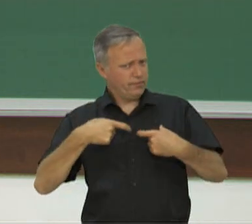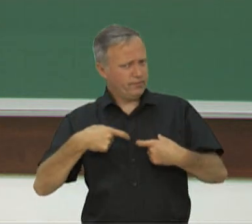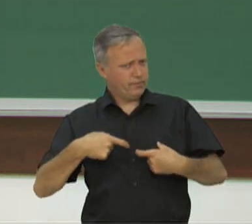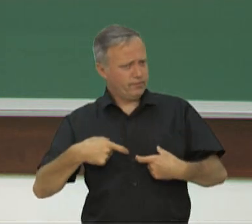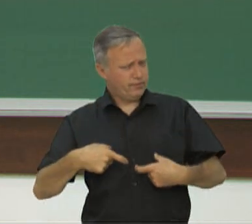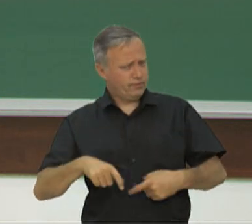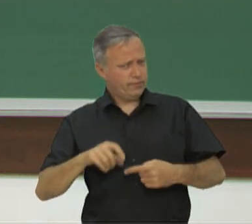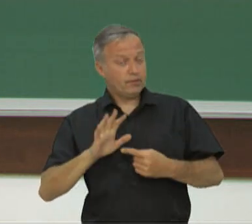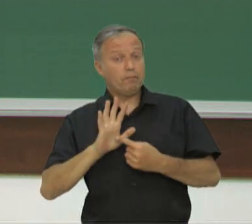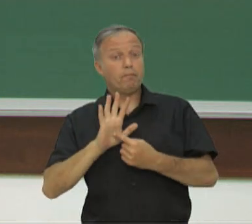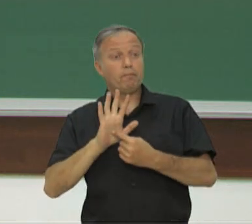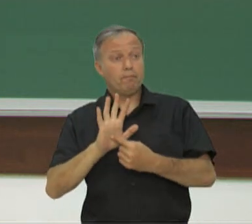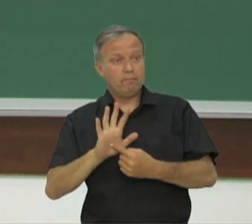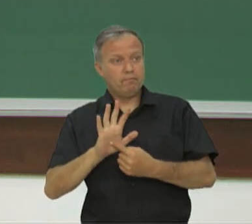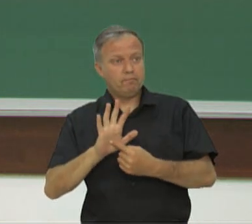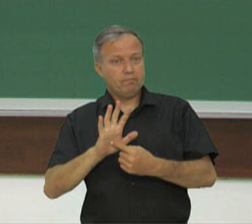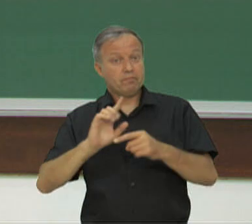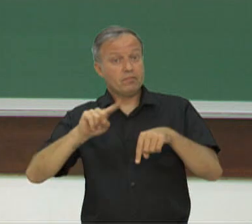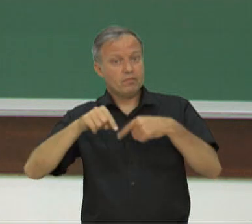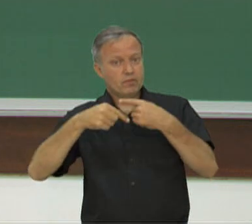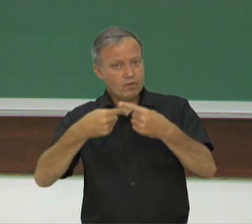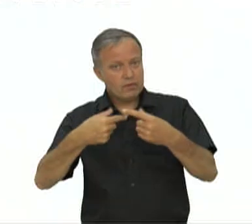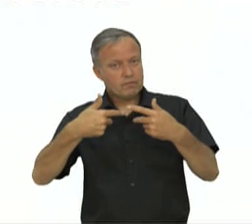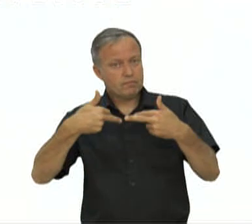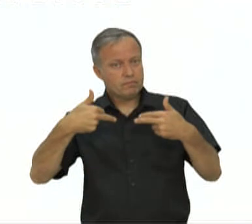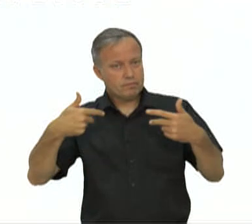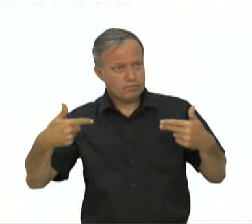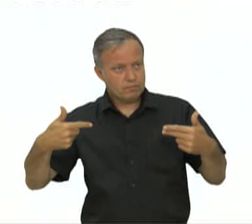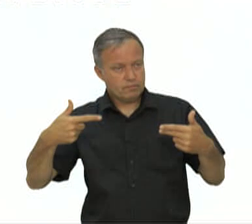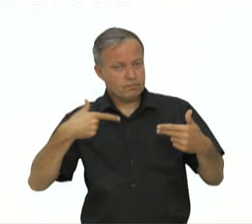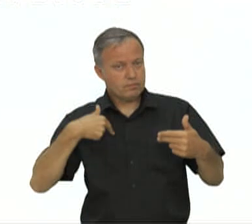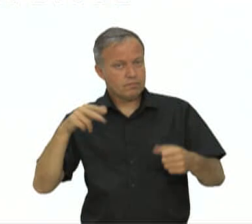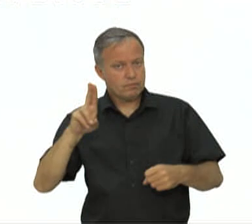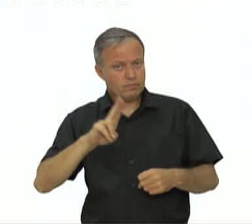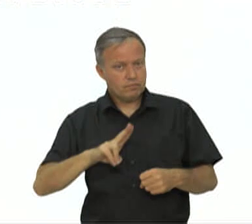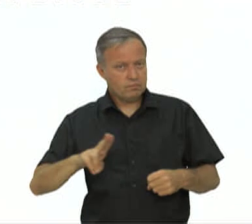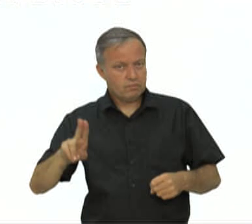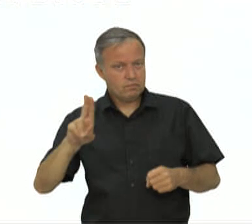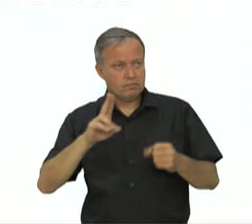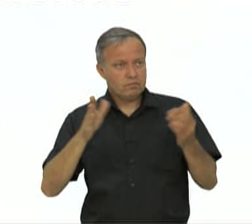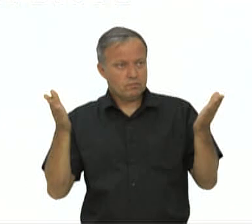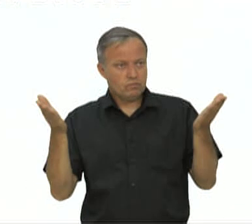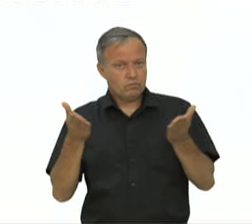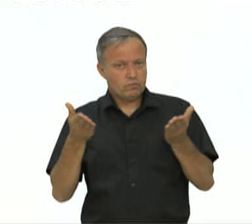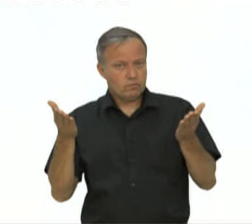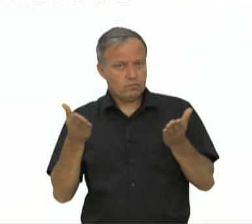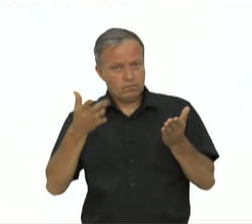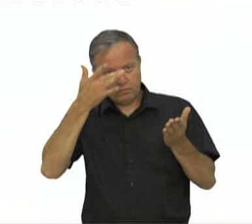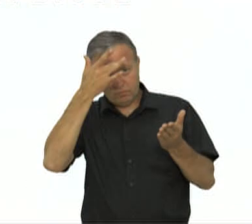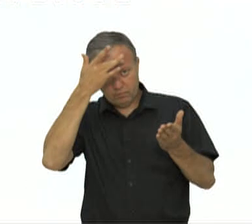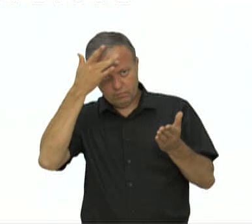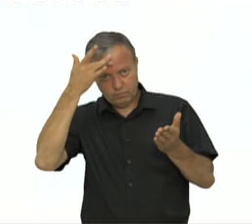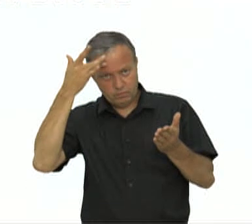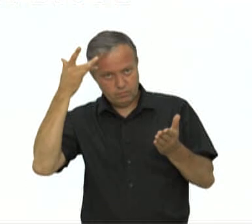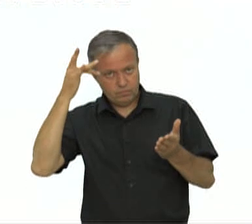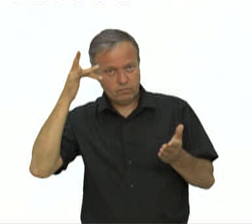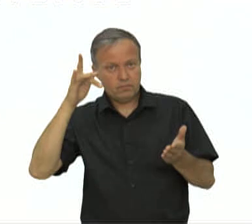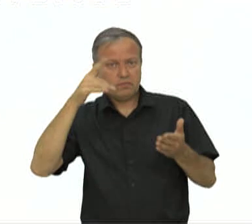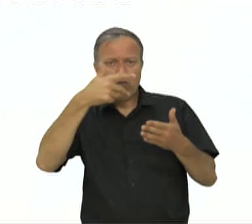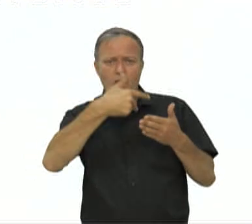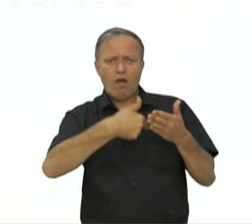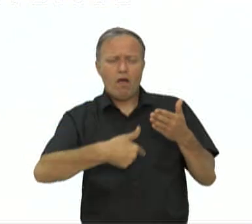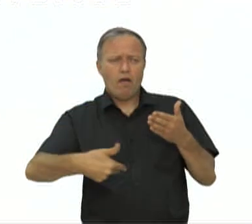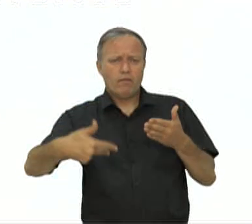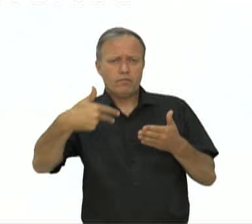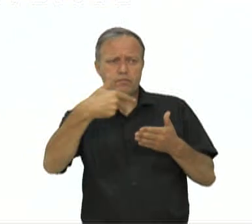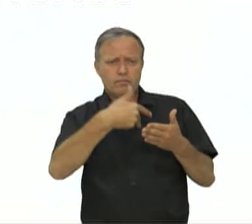intervenções, apresentações e outras ações são muito usadas atualmente pelos artistas, né? Então, nos dias de hoje a